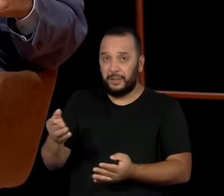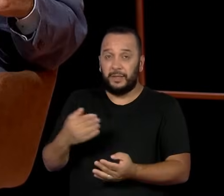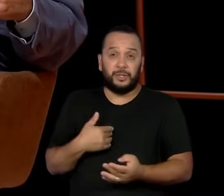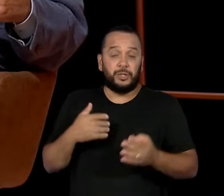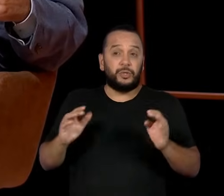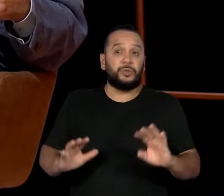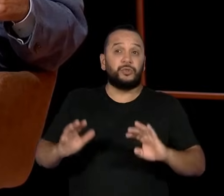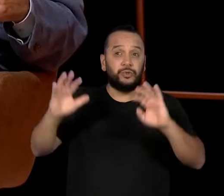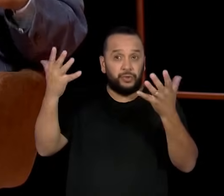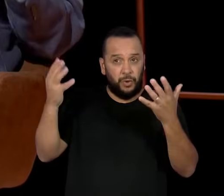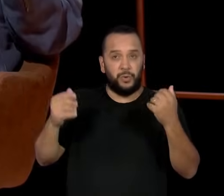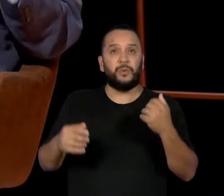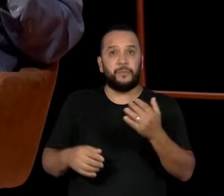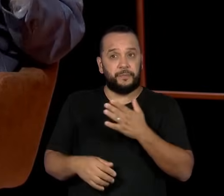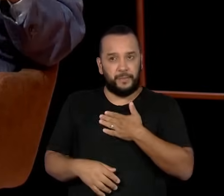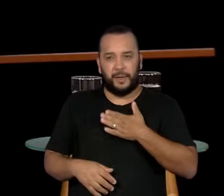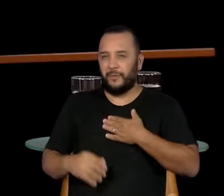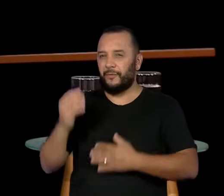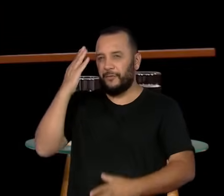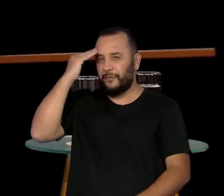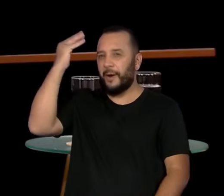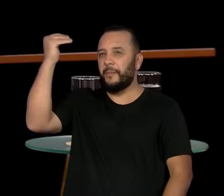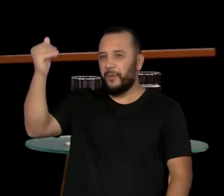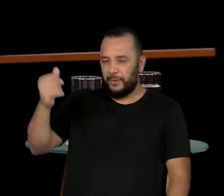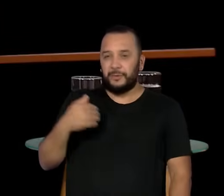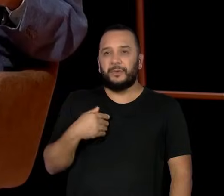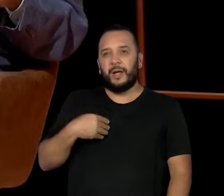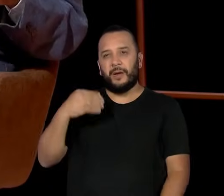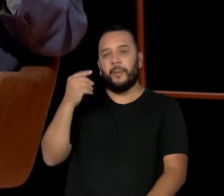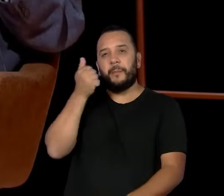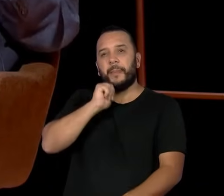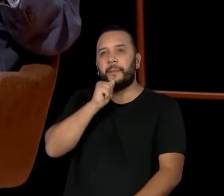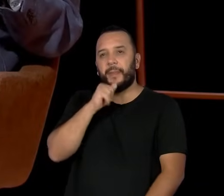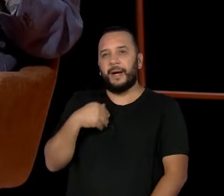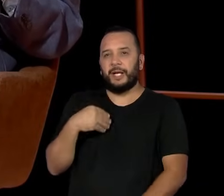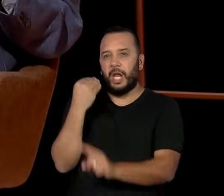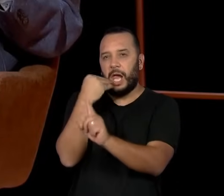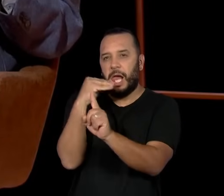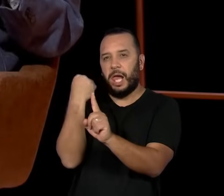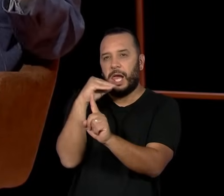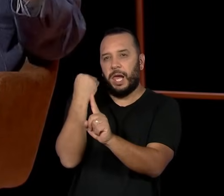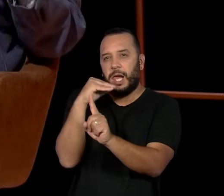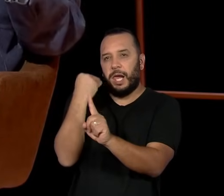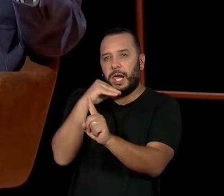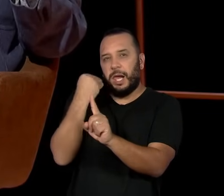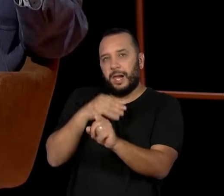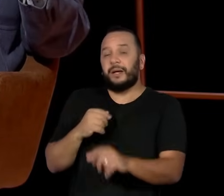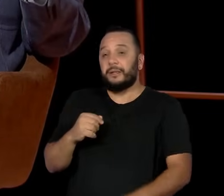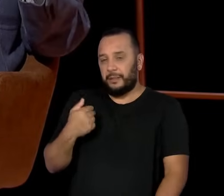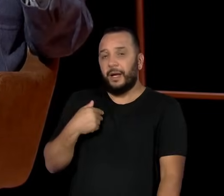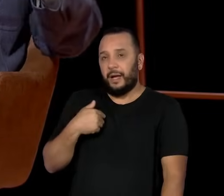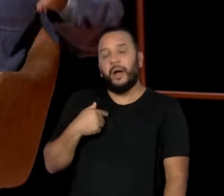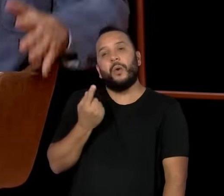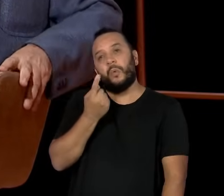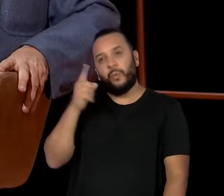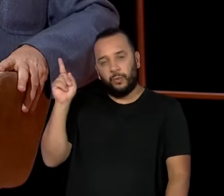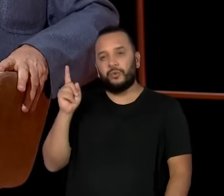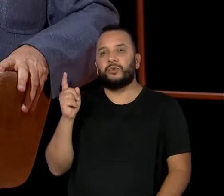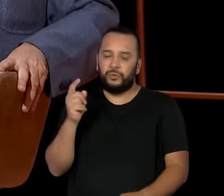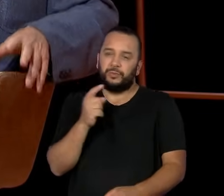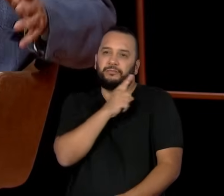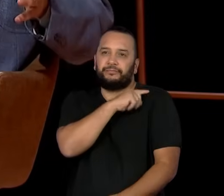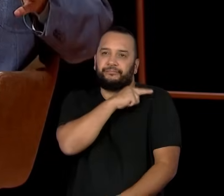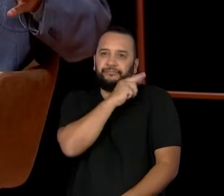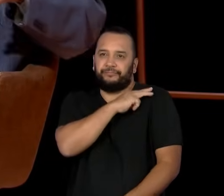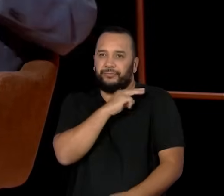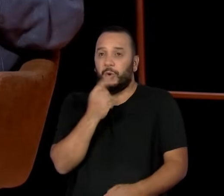apresentação nossa foi um grande sucesso. Convenci minha mãe, isso era o último ano do curso secundário,